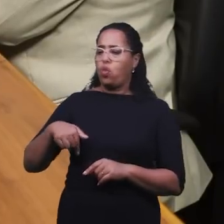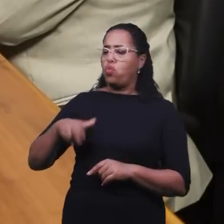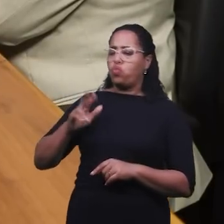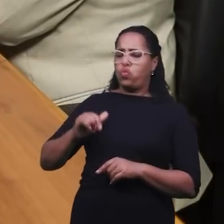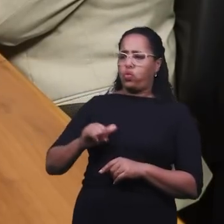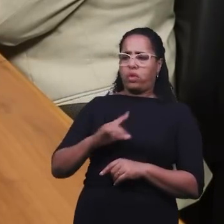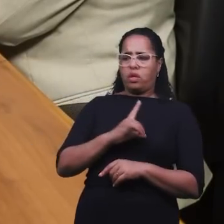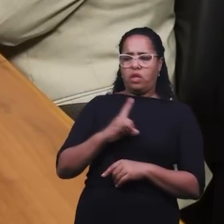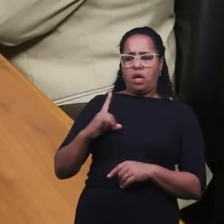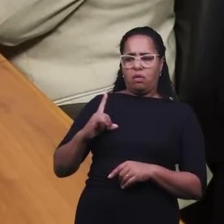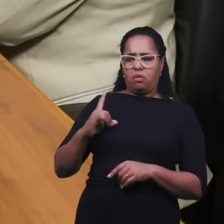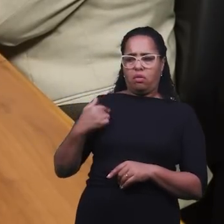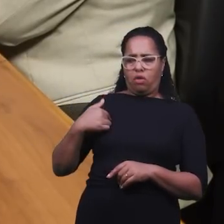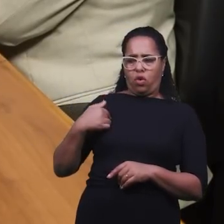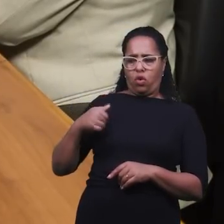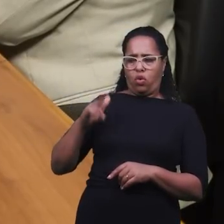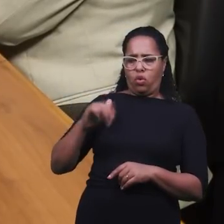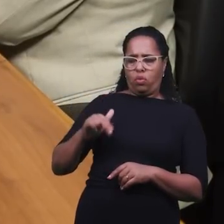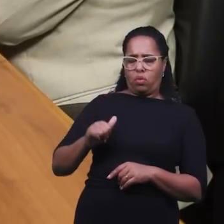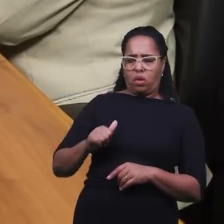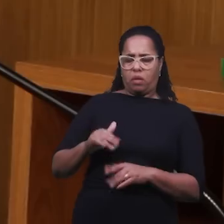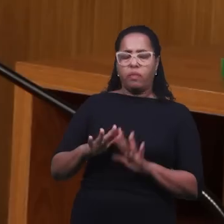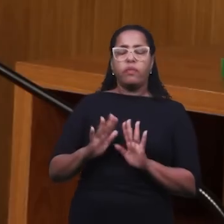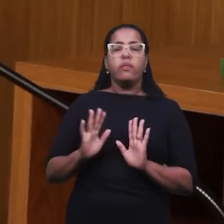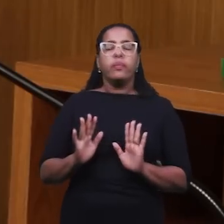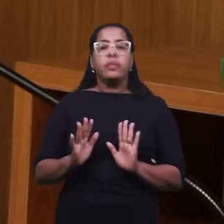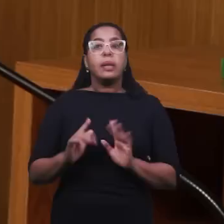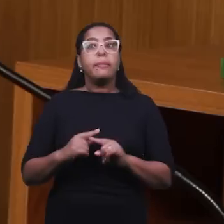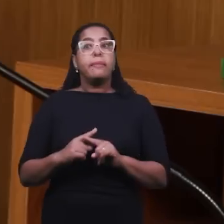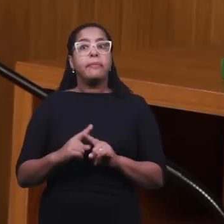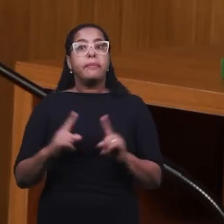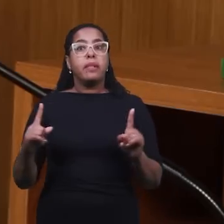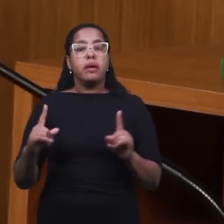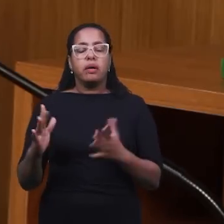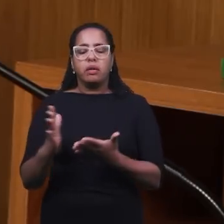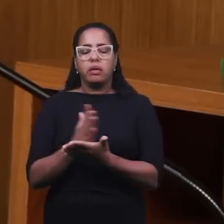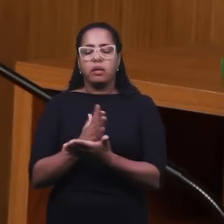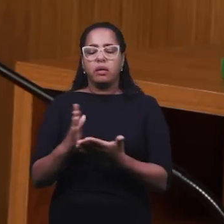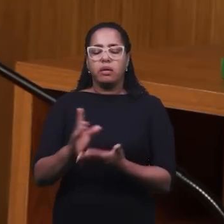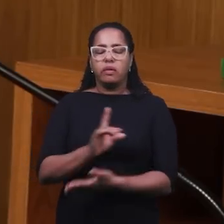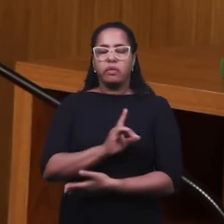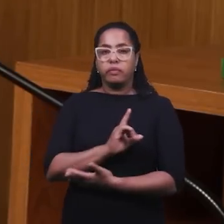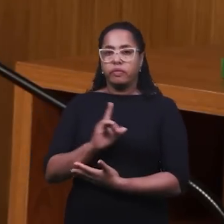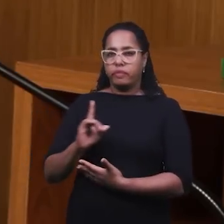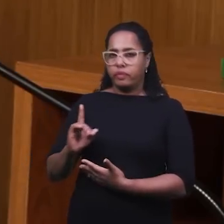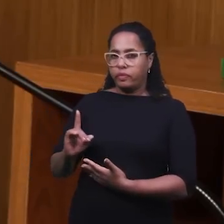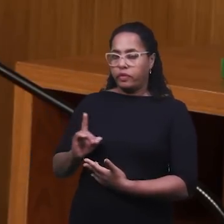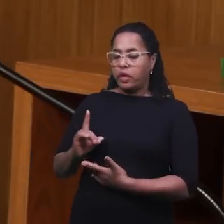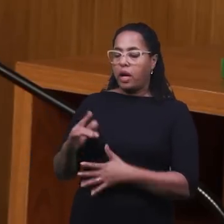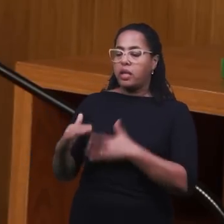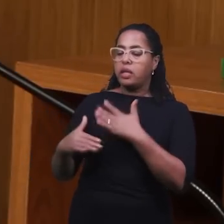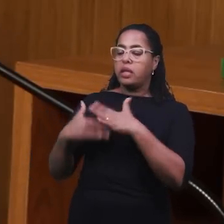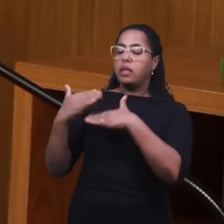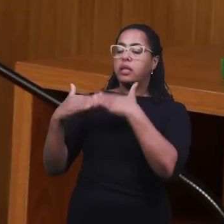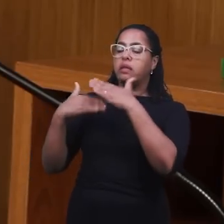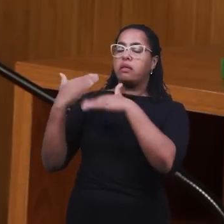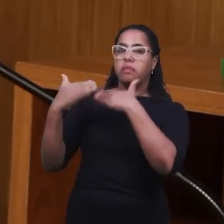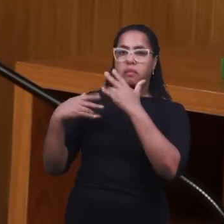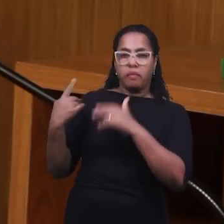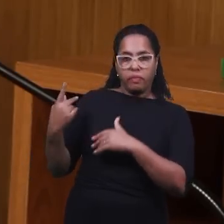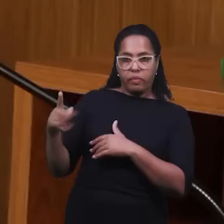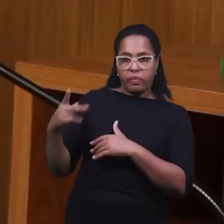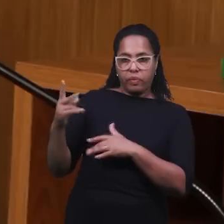desenvolve esse diaconato, isso não é obrigatório, não é obrigatório, não é regra isso, não faz parte de regra, até porque